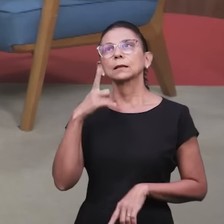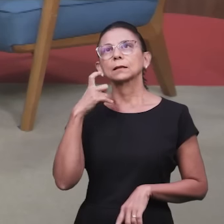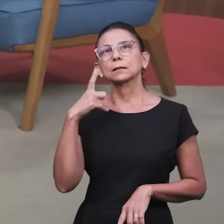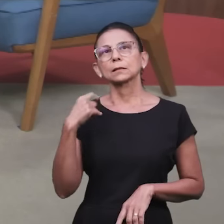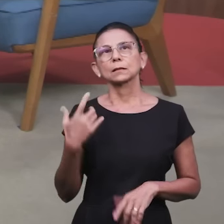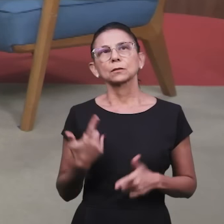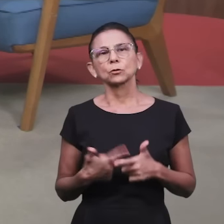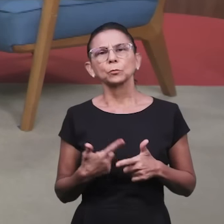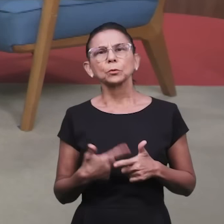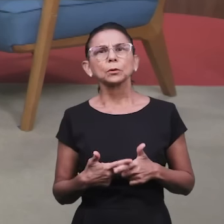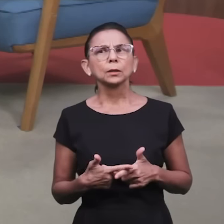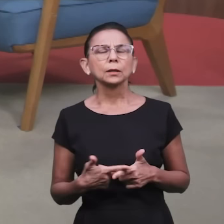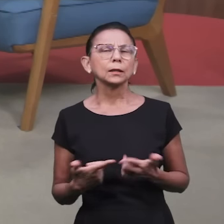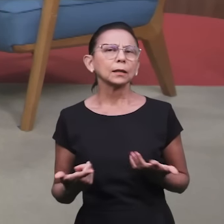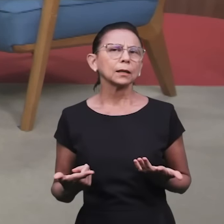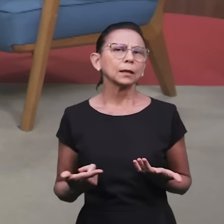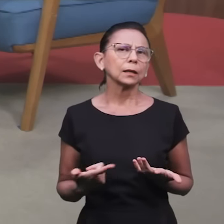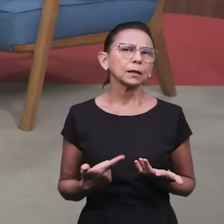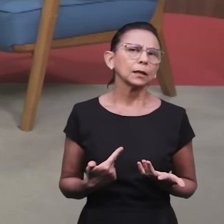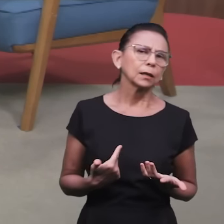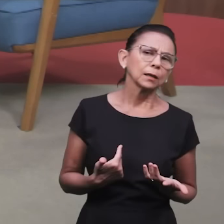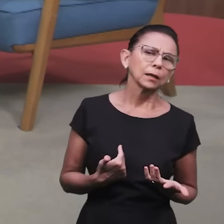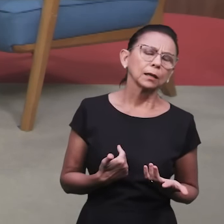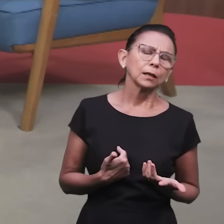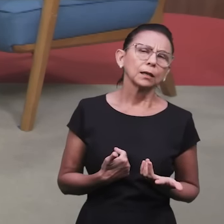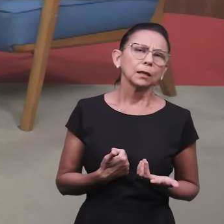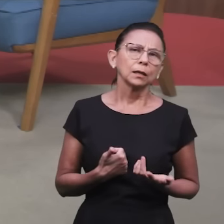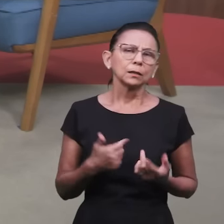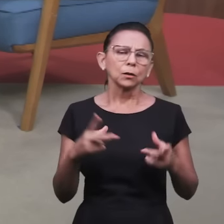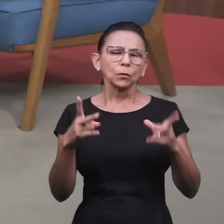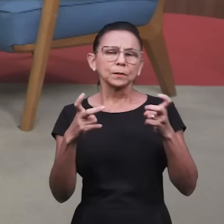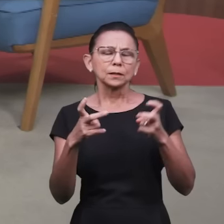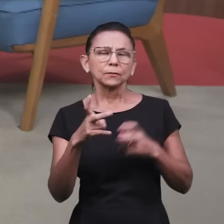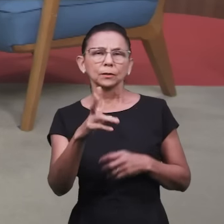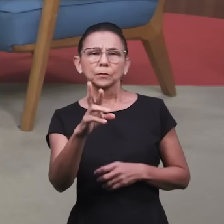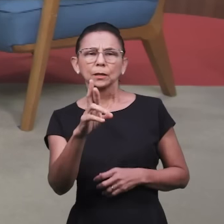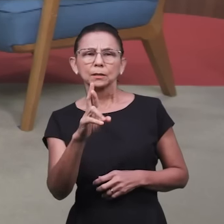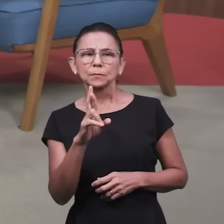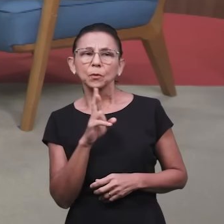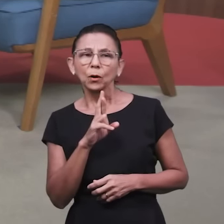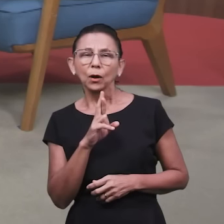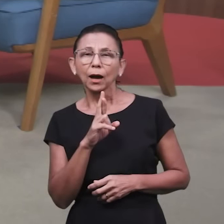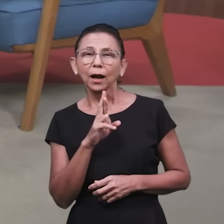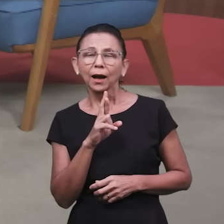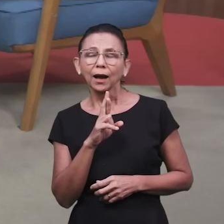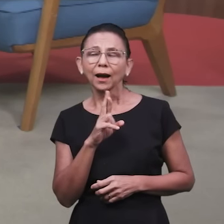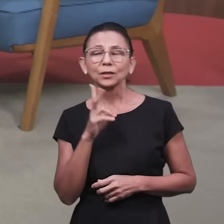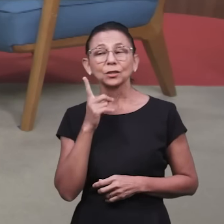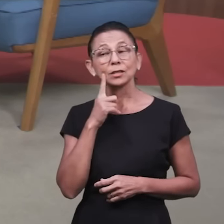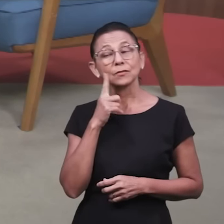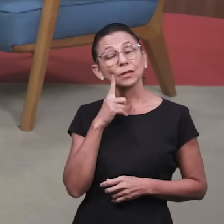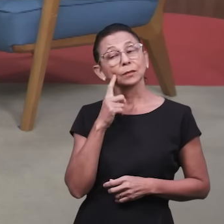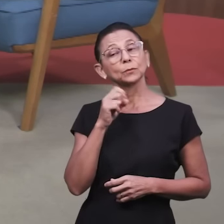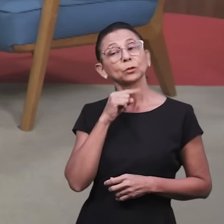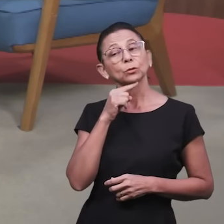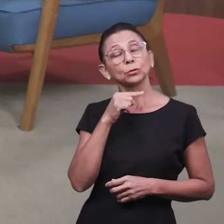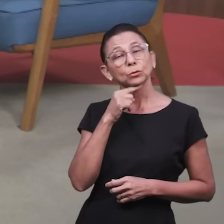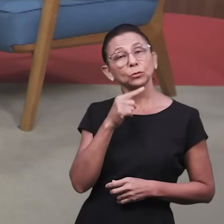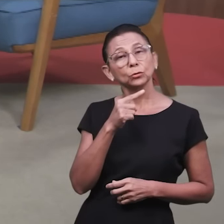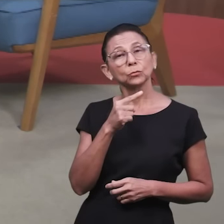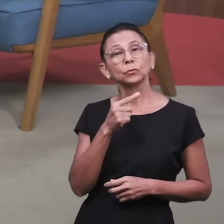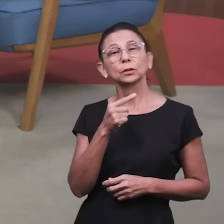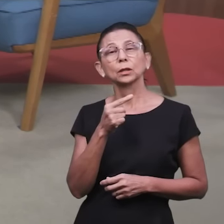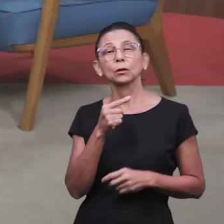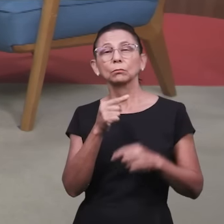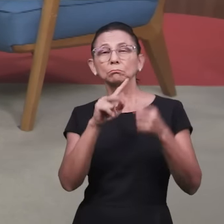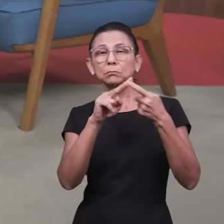também, porque às vezes pelas respostas que vêm nós podemos identificar às vezes uma dúvida, uma situação que precisa ser